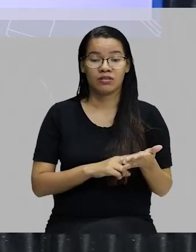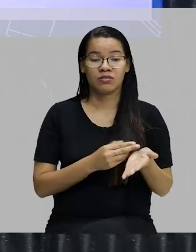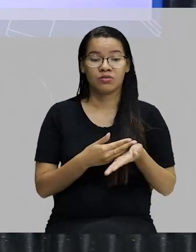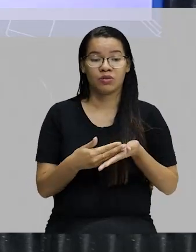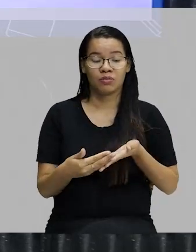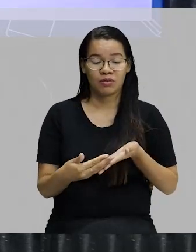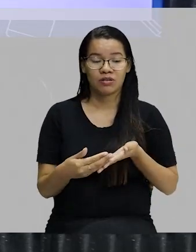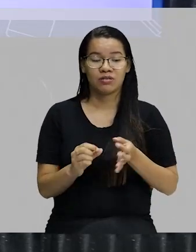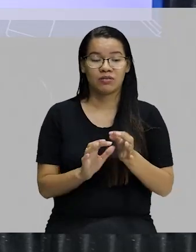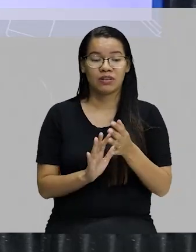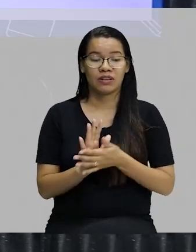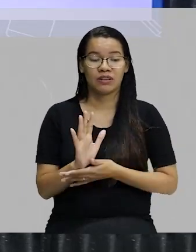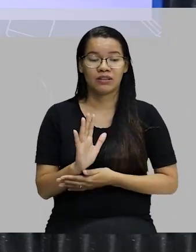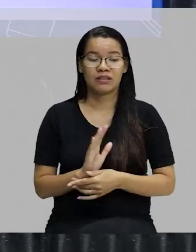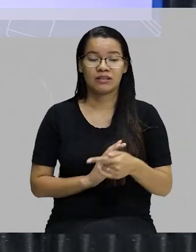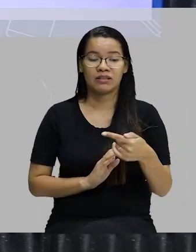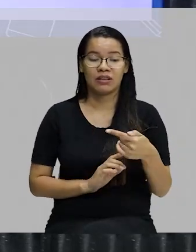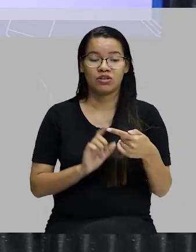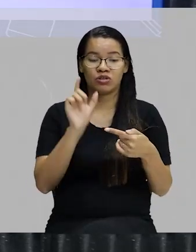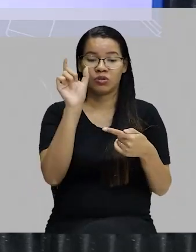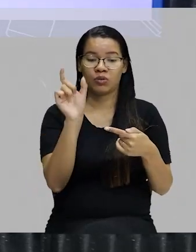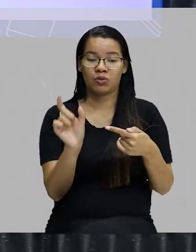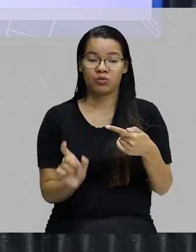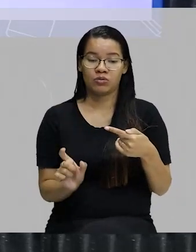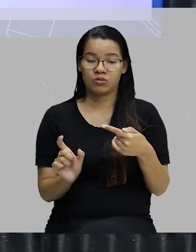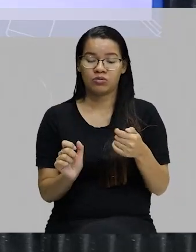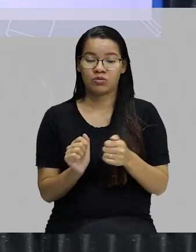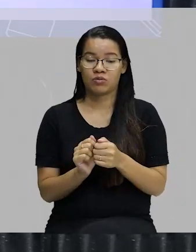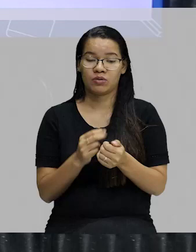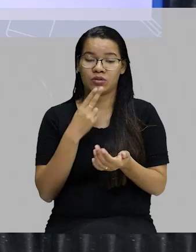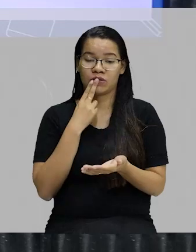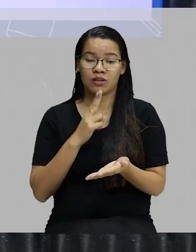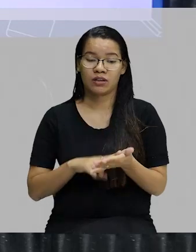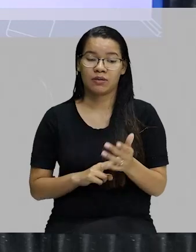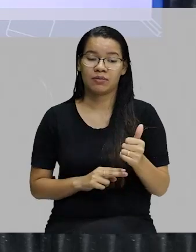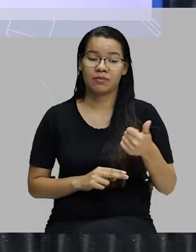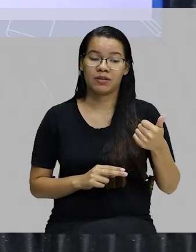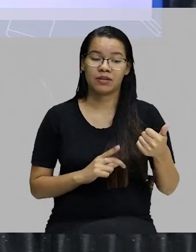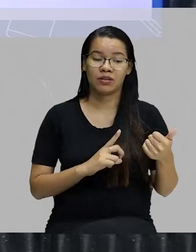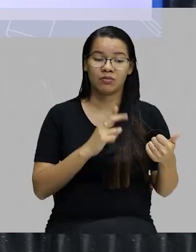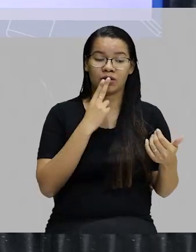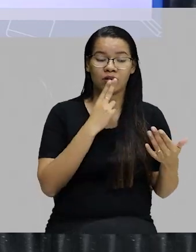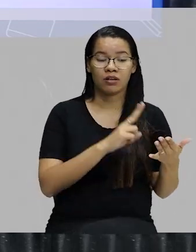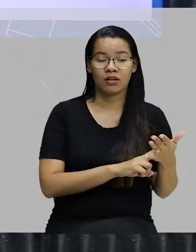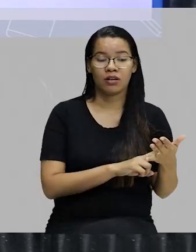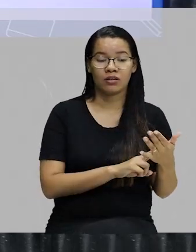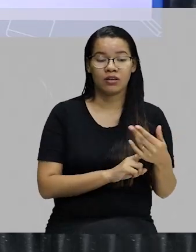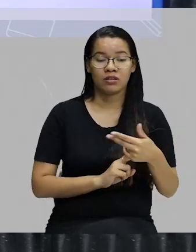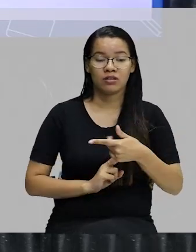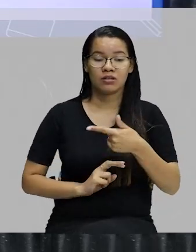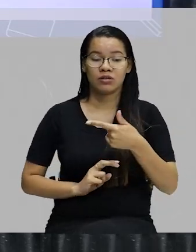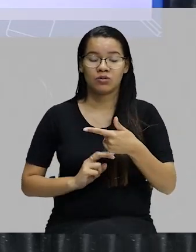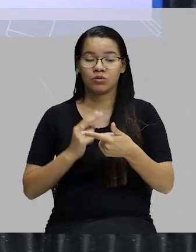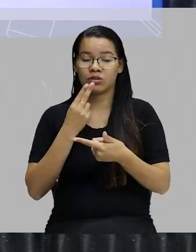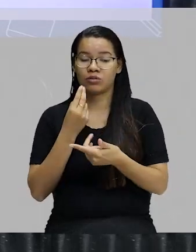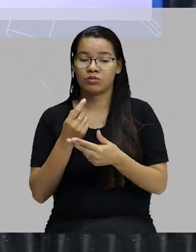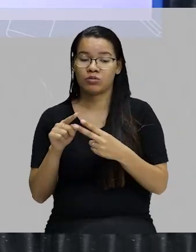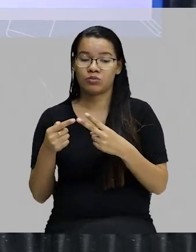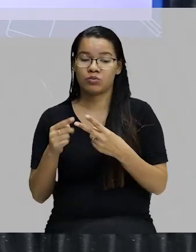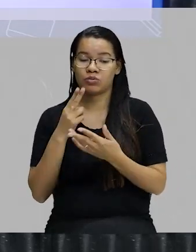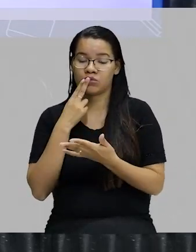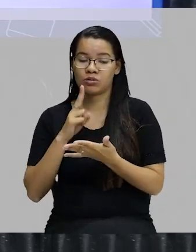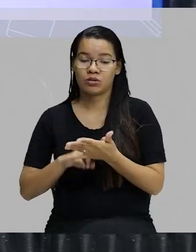7 colunas com as cartas. A primeira coluna tem uma carta, a segunda, 2 cartas, a